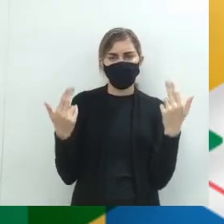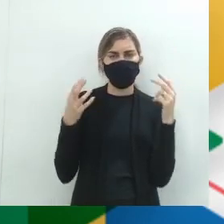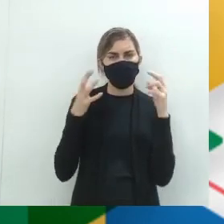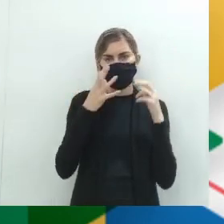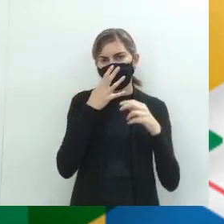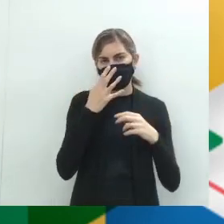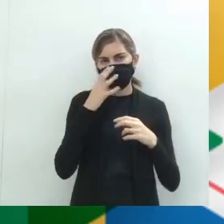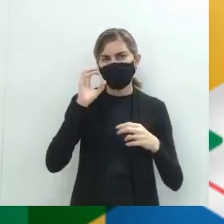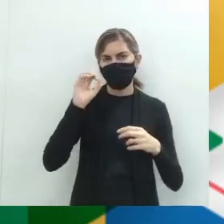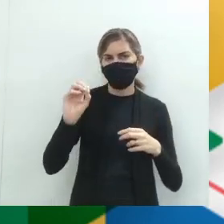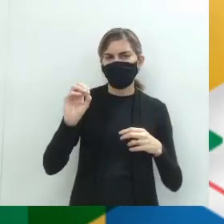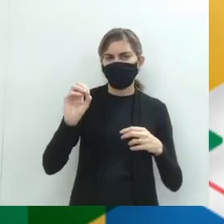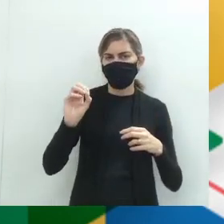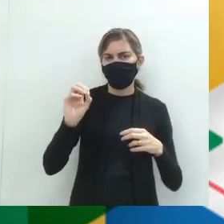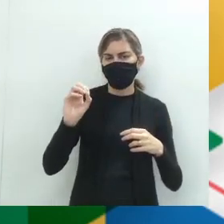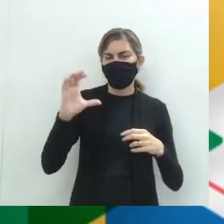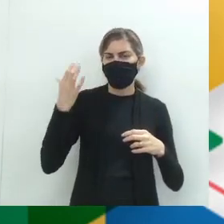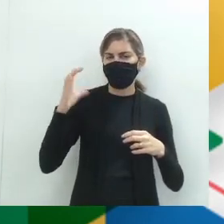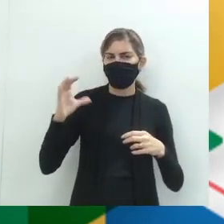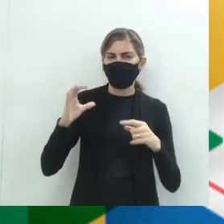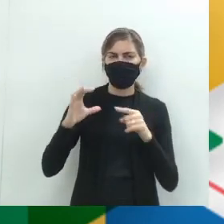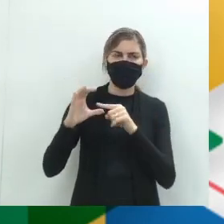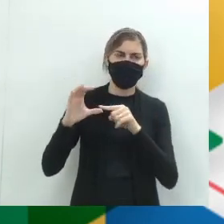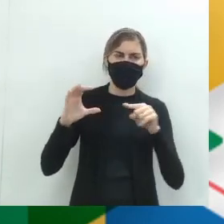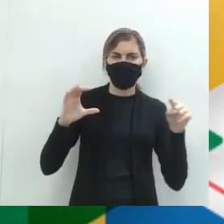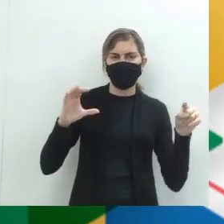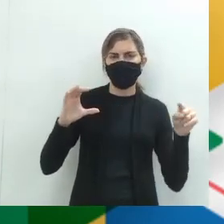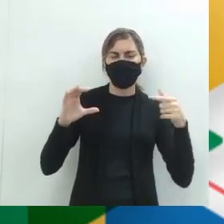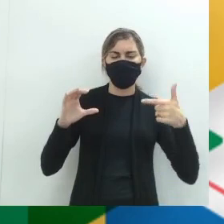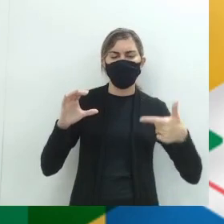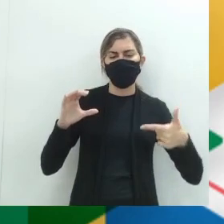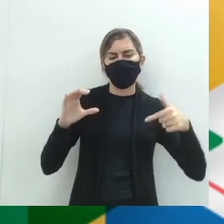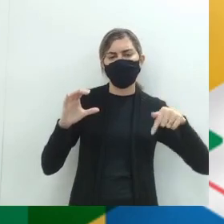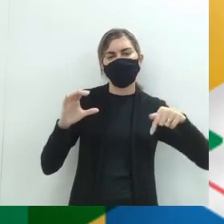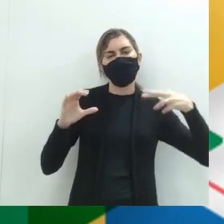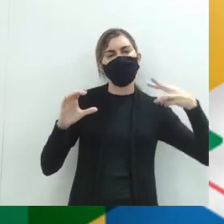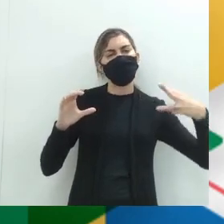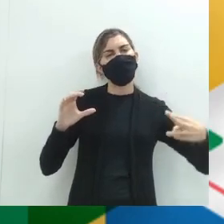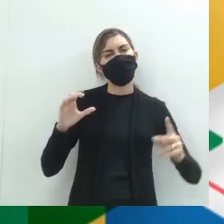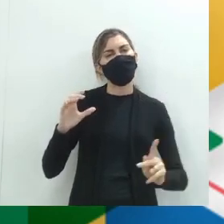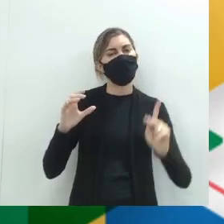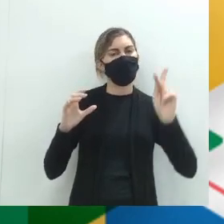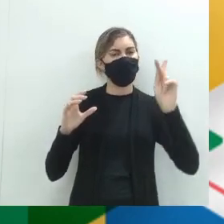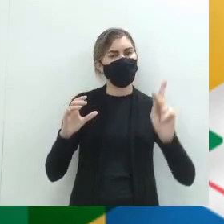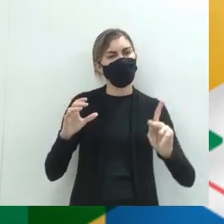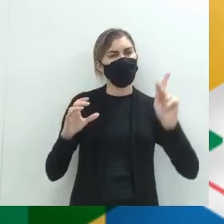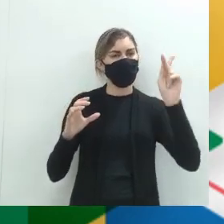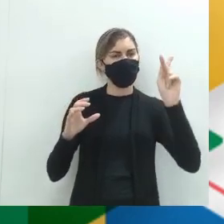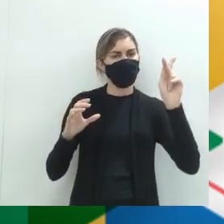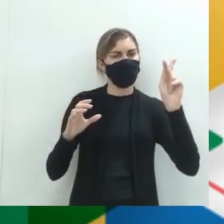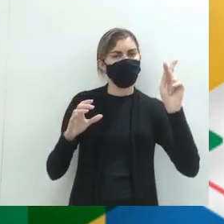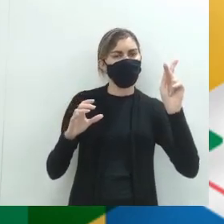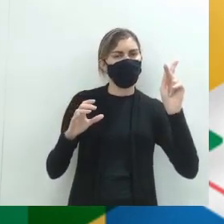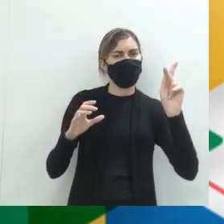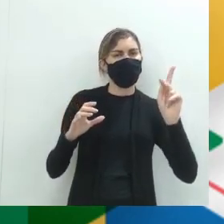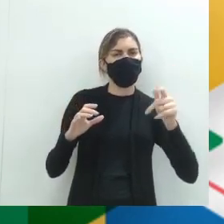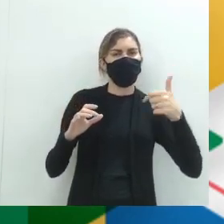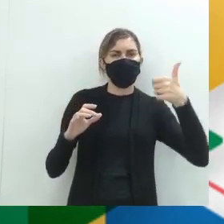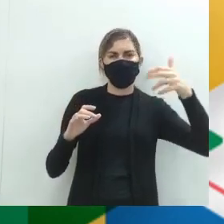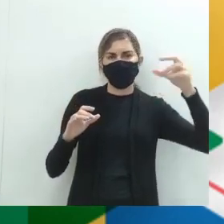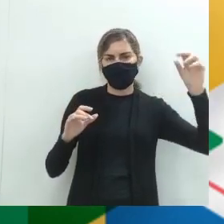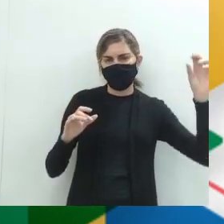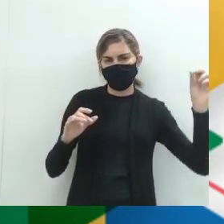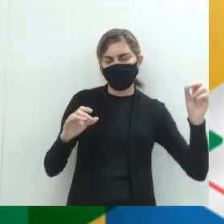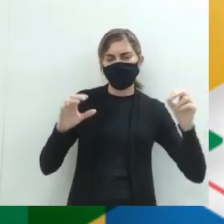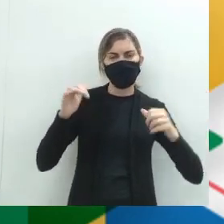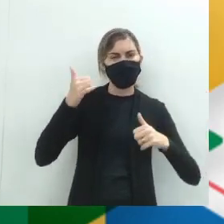que 0 graus Celsius corresponde a 273 Kelvin. Fica ligado que 100